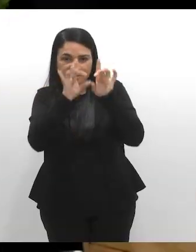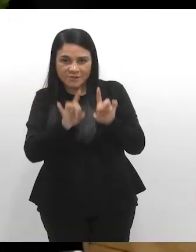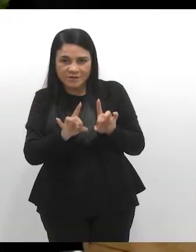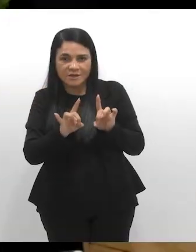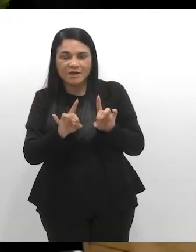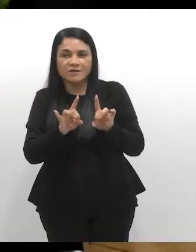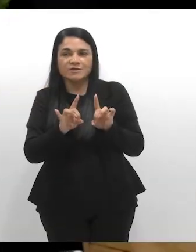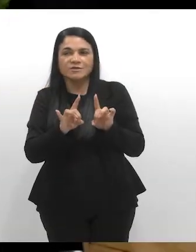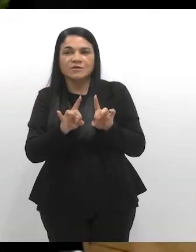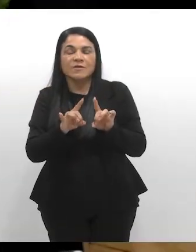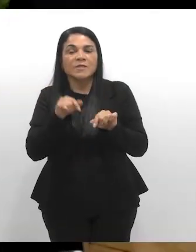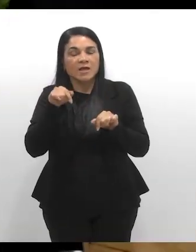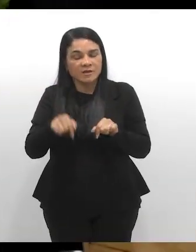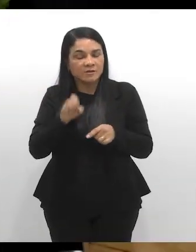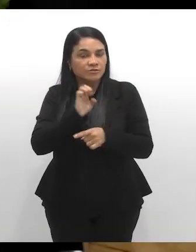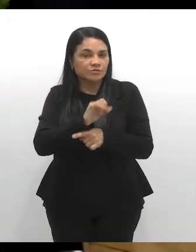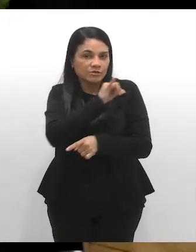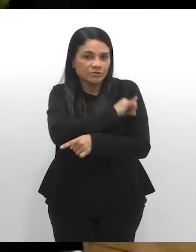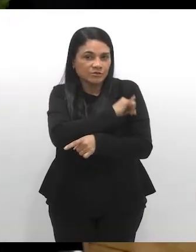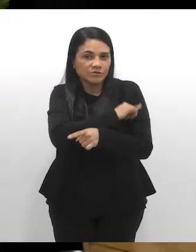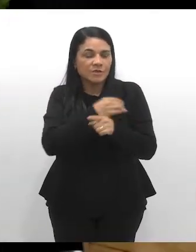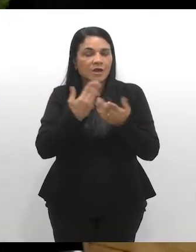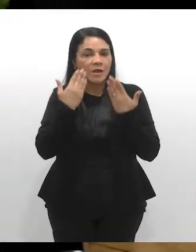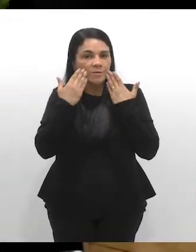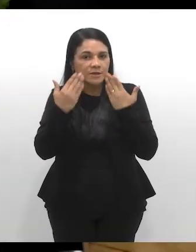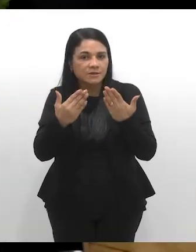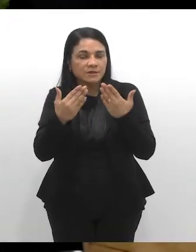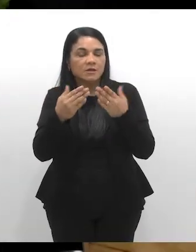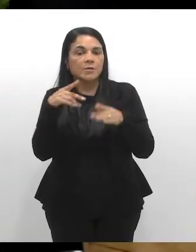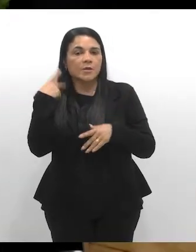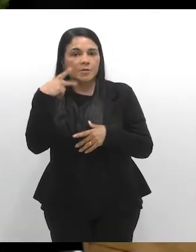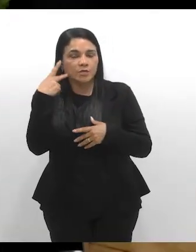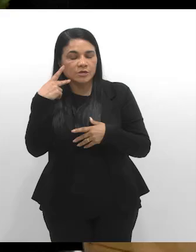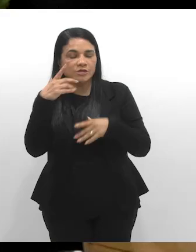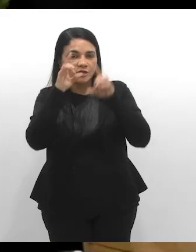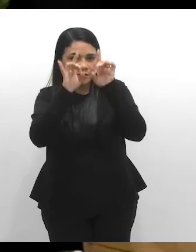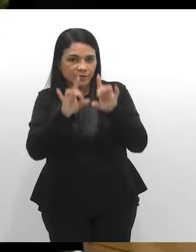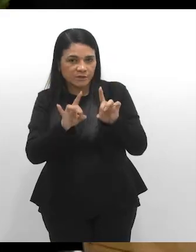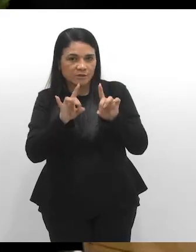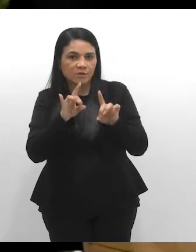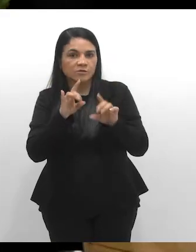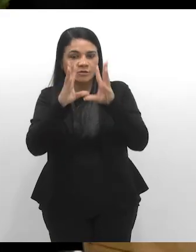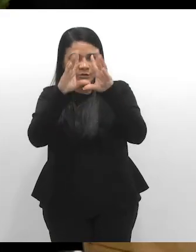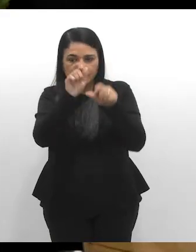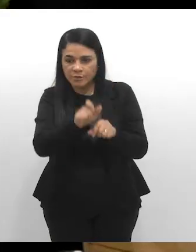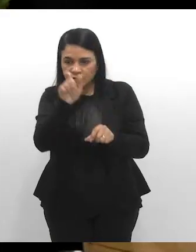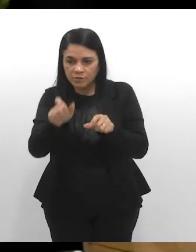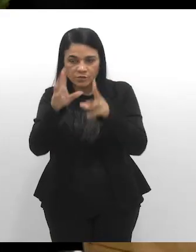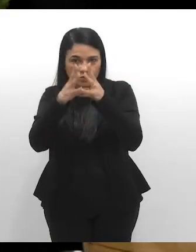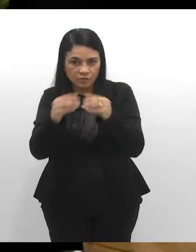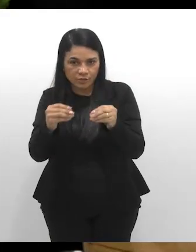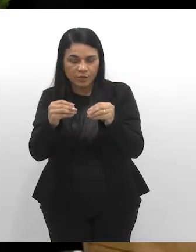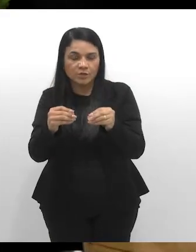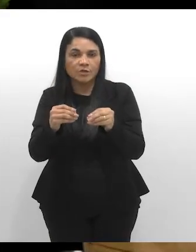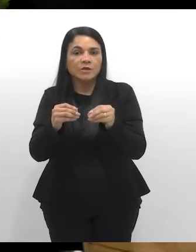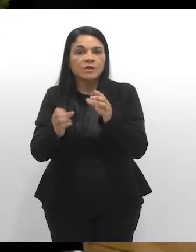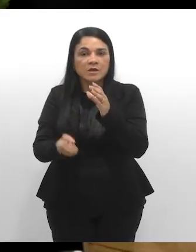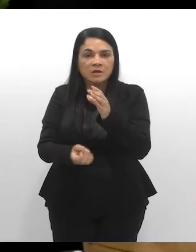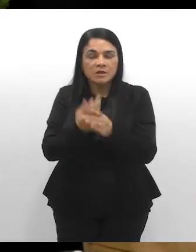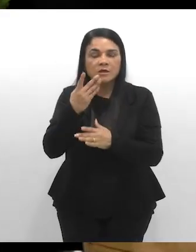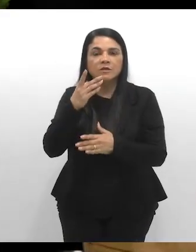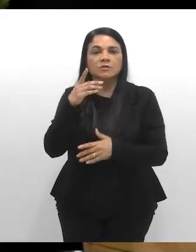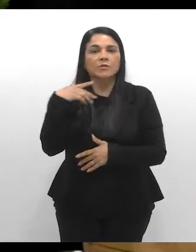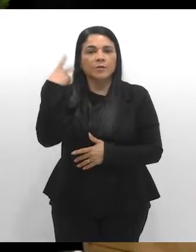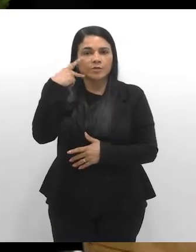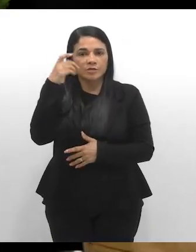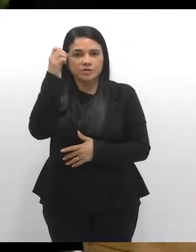políticas específicas, né? Daí é super salutar que o Rio de Janeiro possa apresentar uma política específica sobre isso, que a gente consiga construir